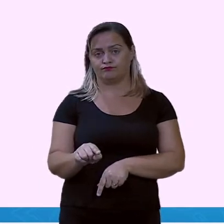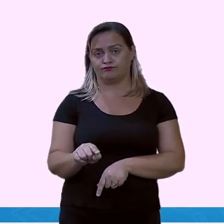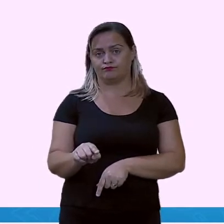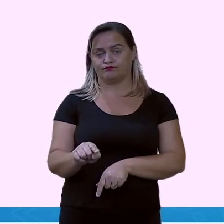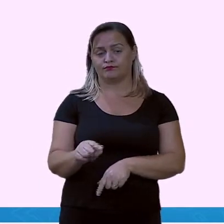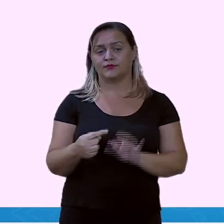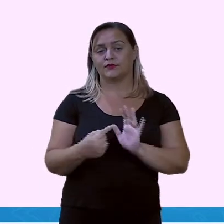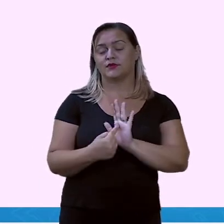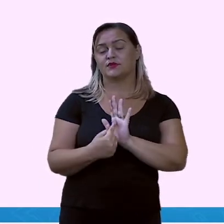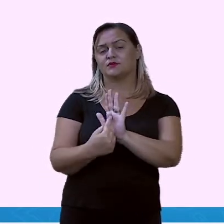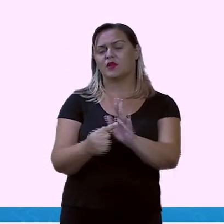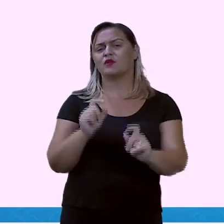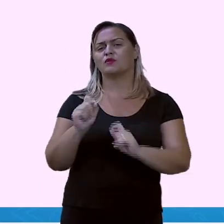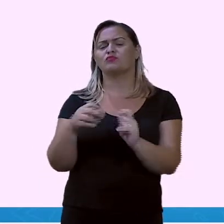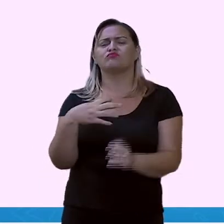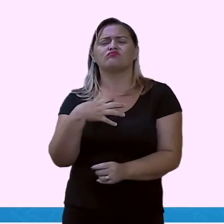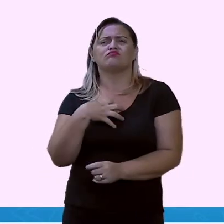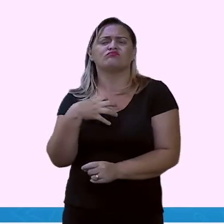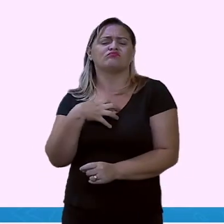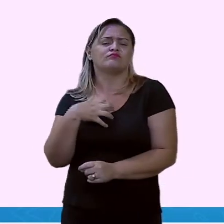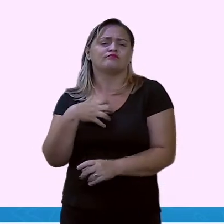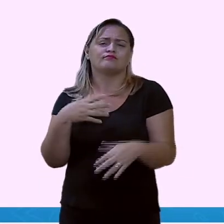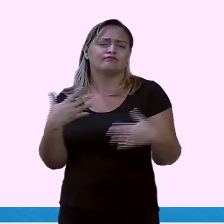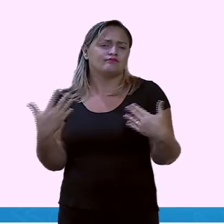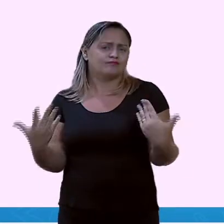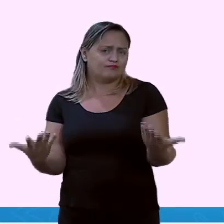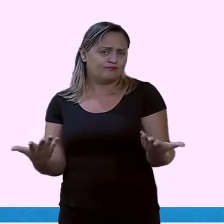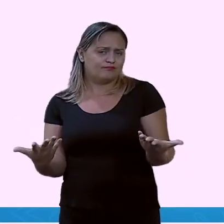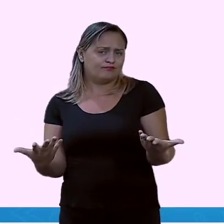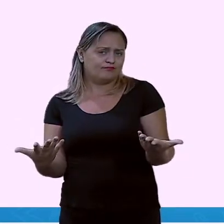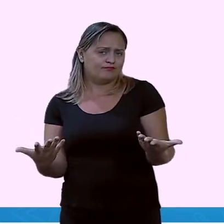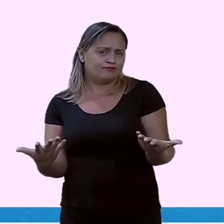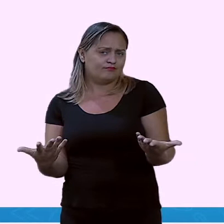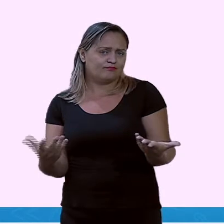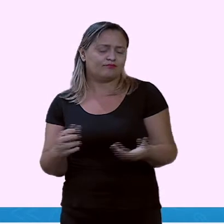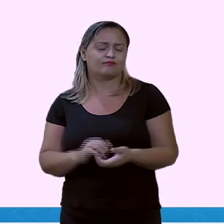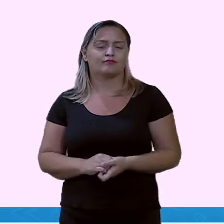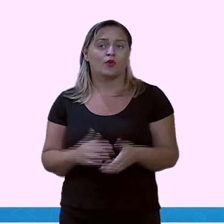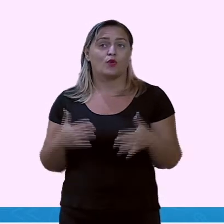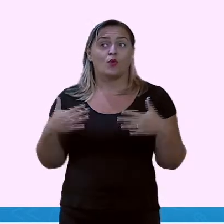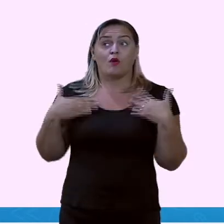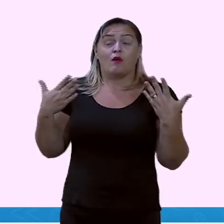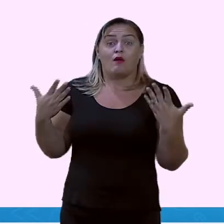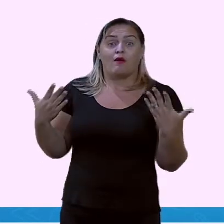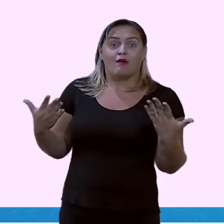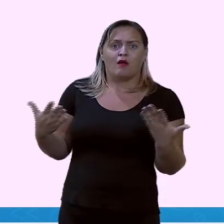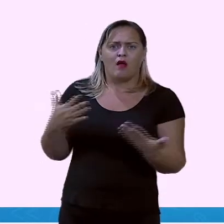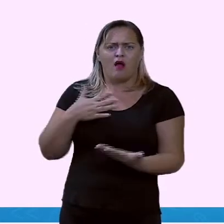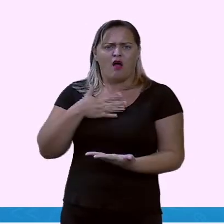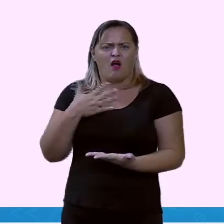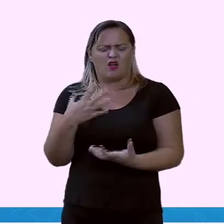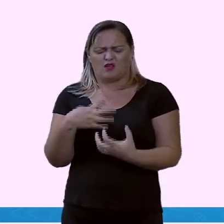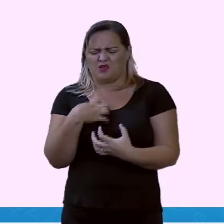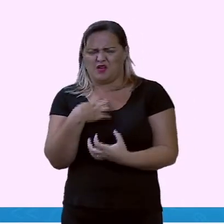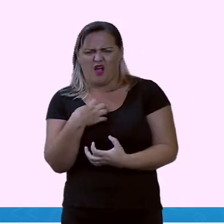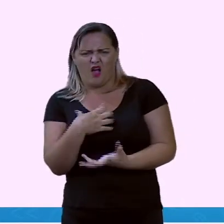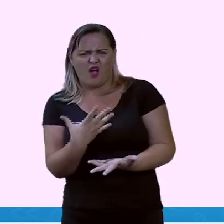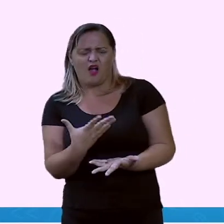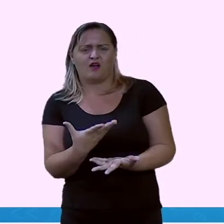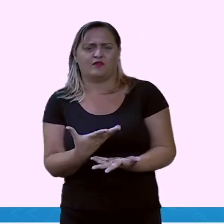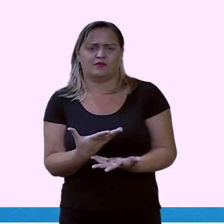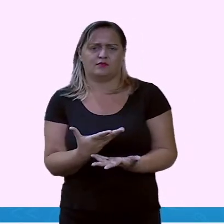exclamação, que é uma expressão de um sentimento, uma surpresa, um susto, uma raiva,